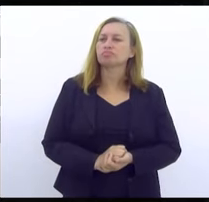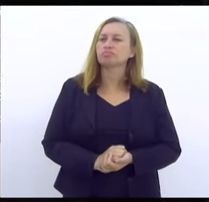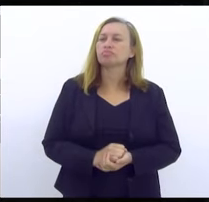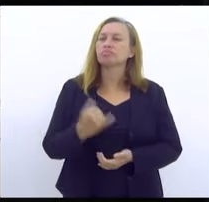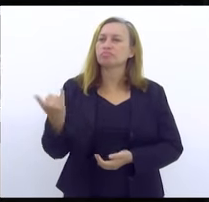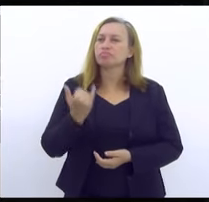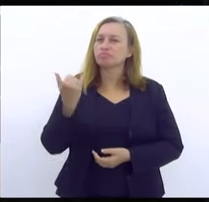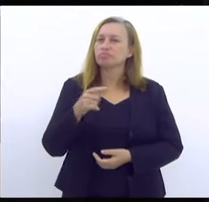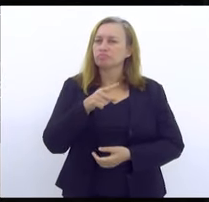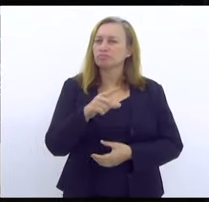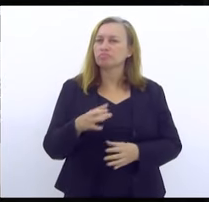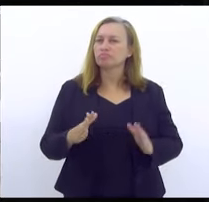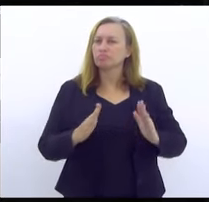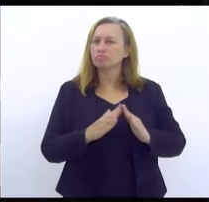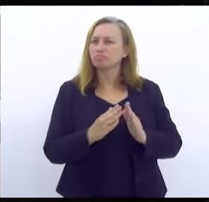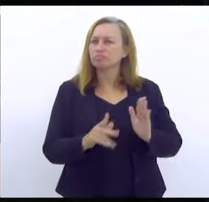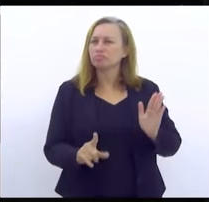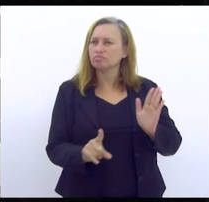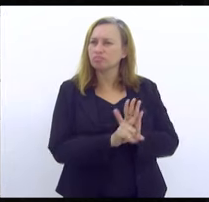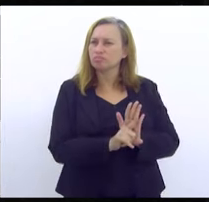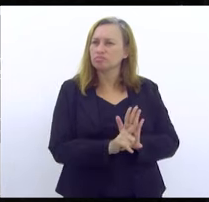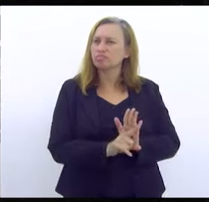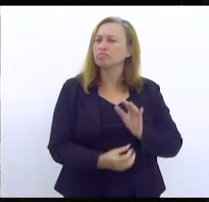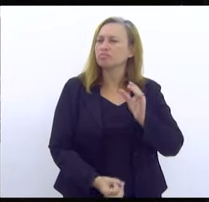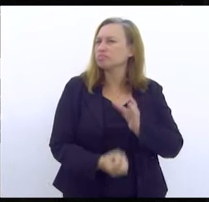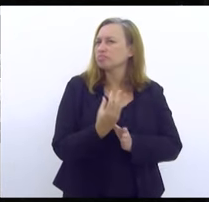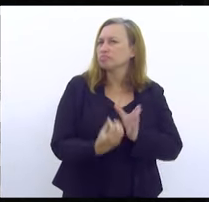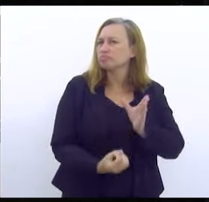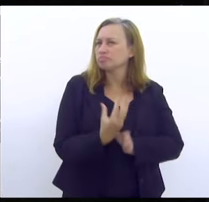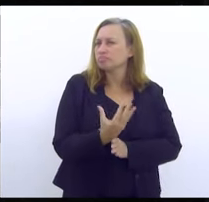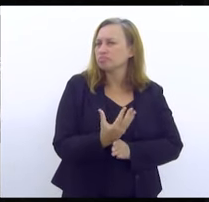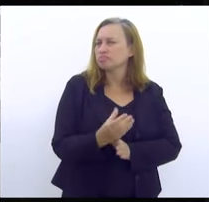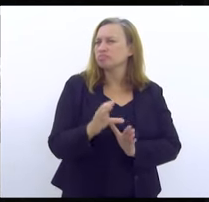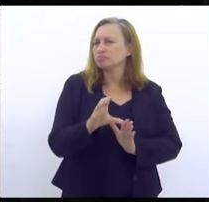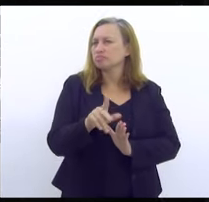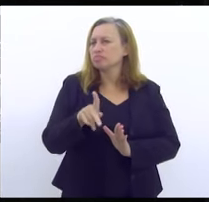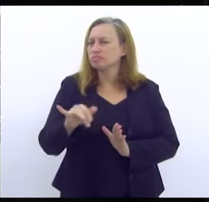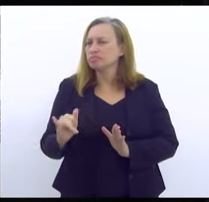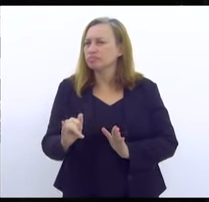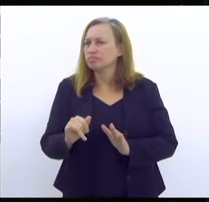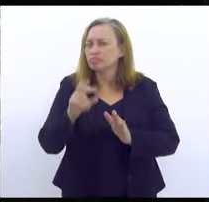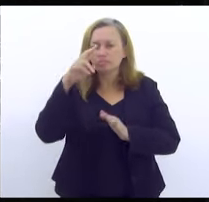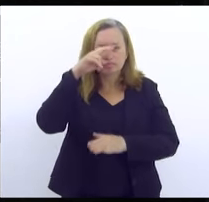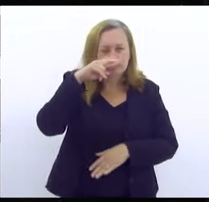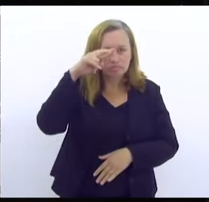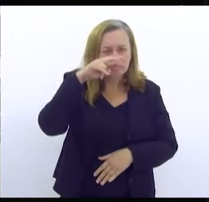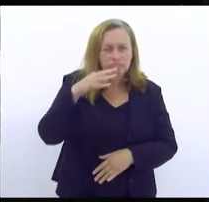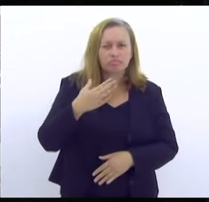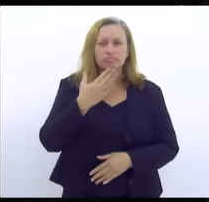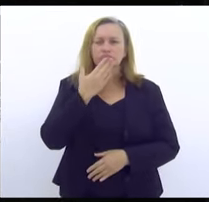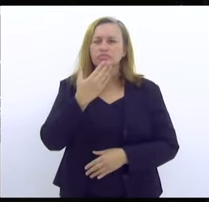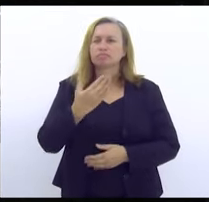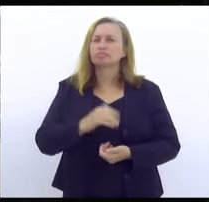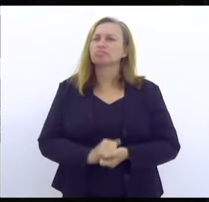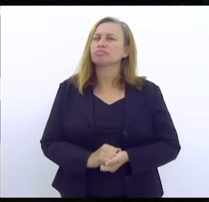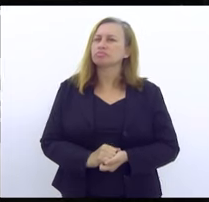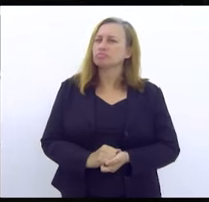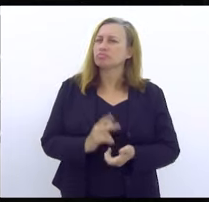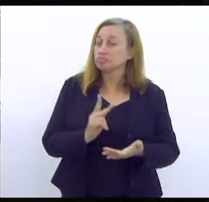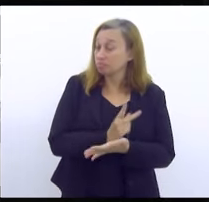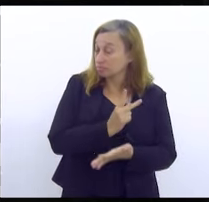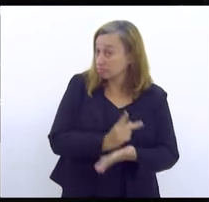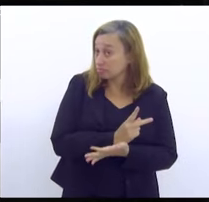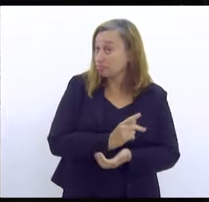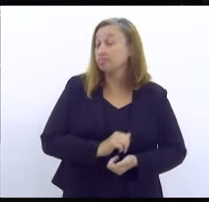aquela casa legislativa venha a produzir uma CPI para investigar este tipo